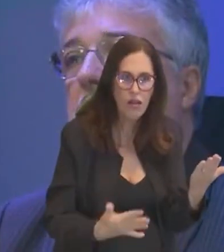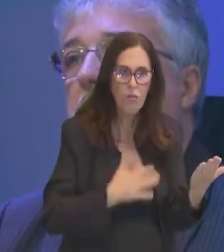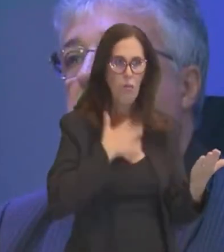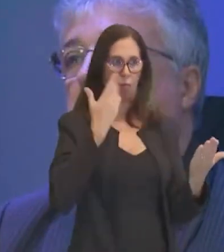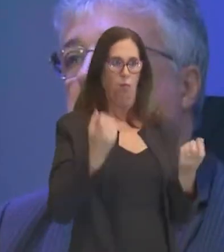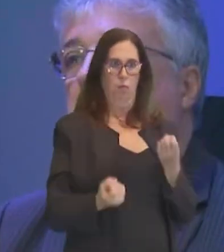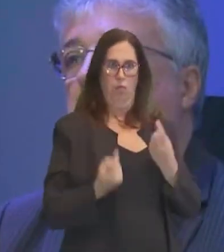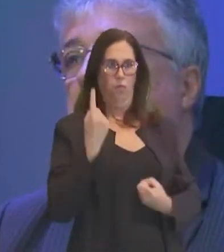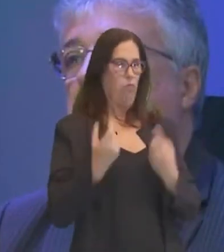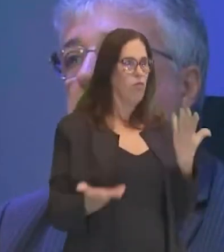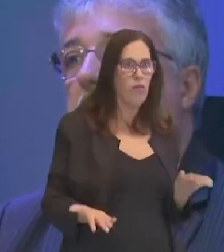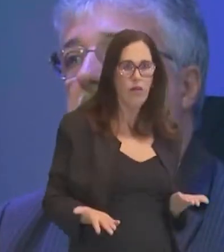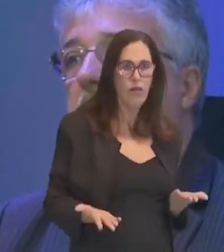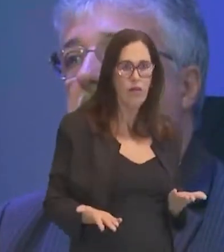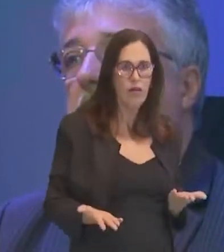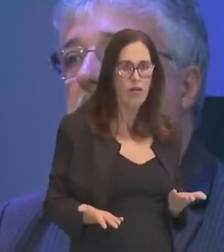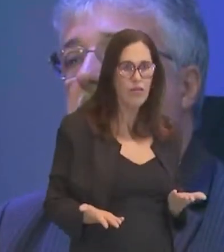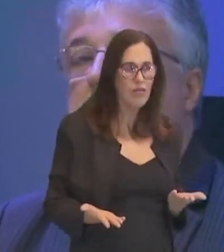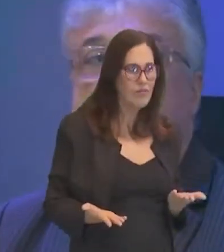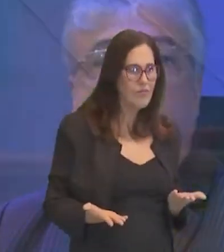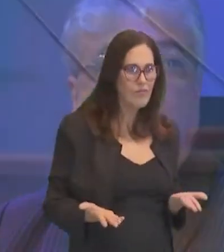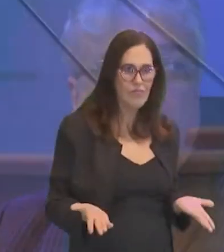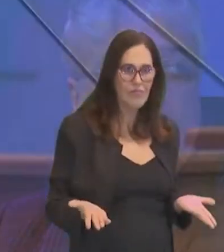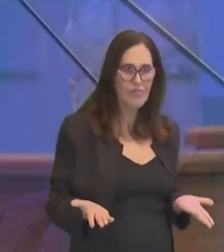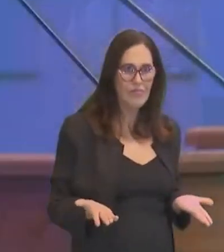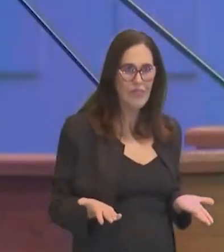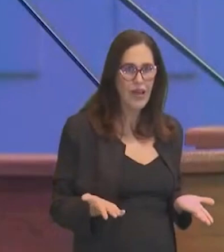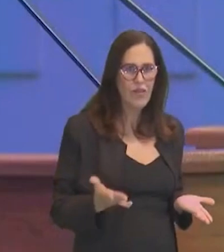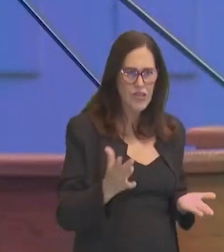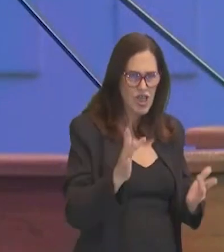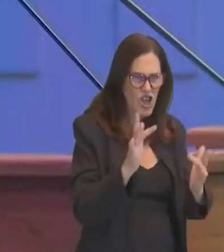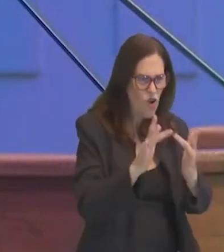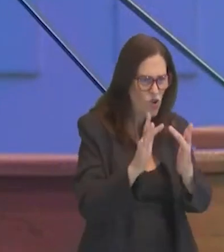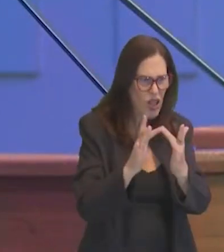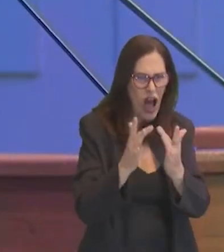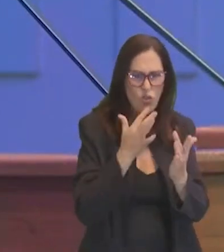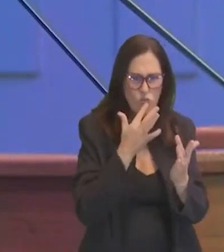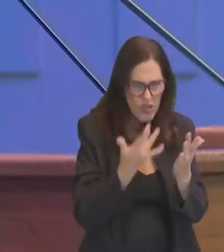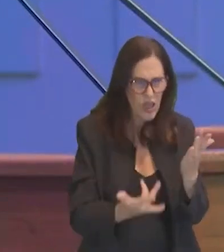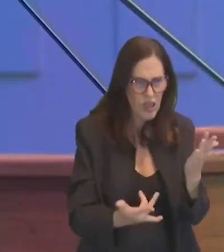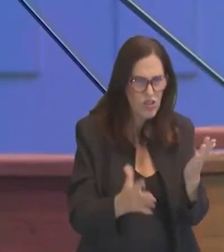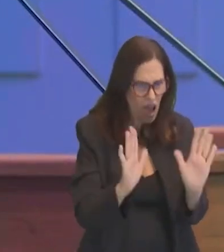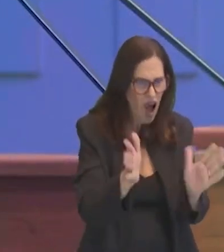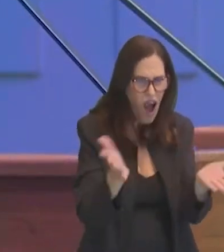Acredito que todos nós já tivemos a oportunidade de ter o contato com o sangue.